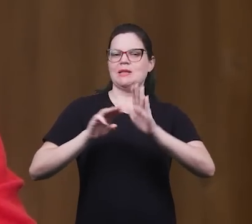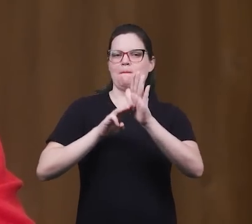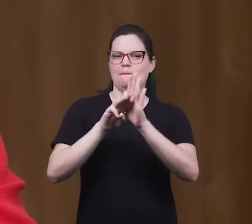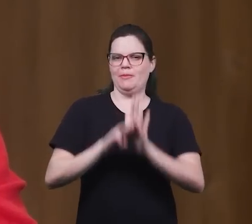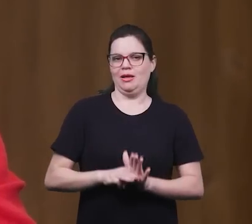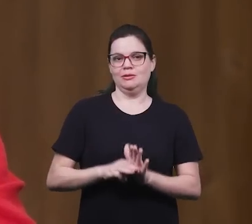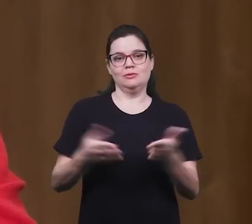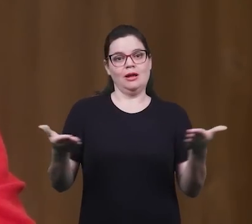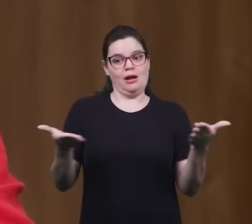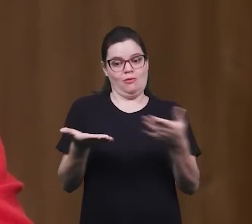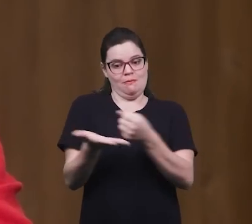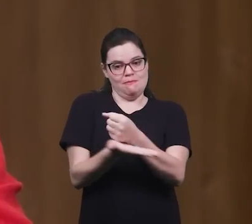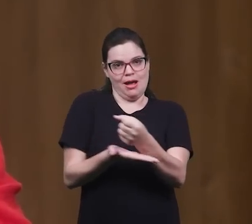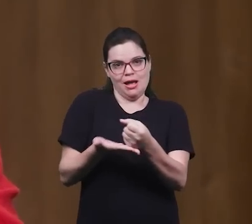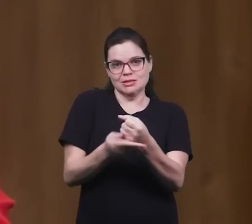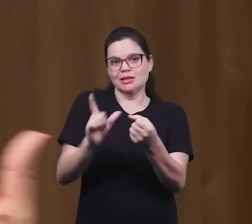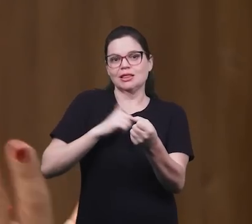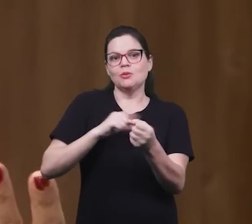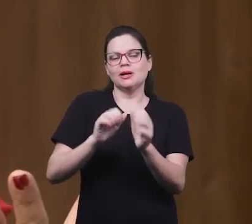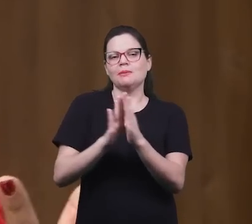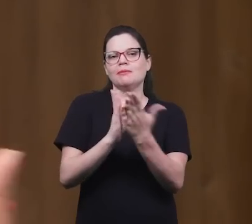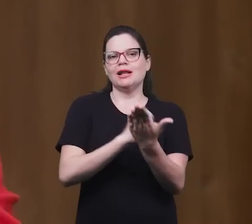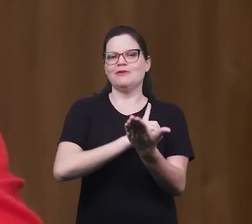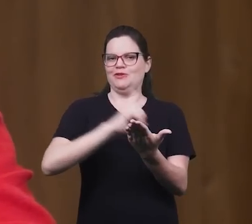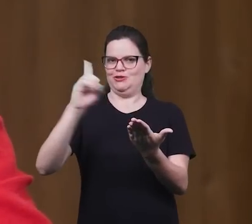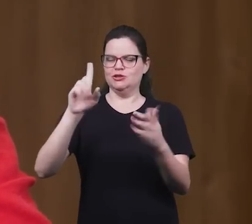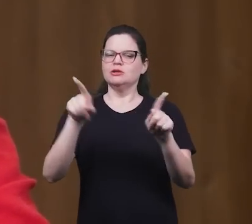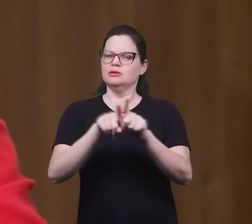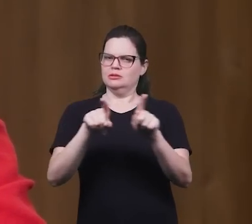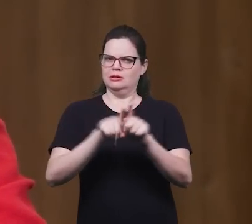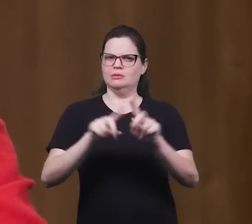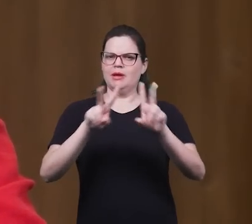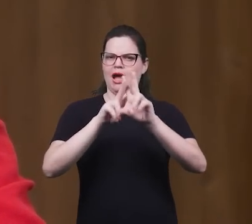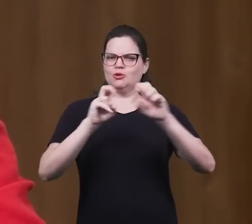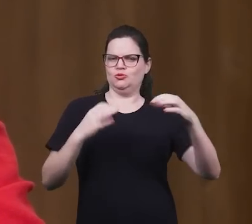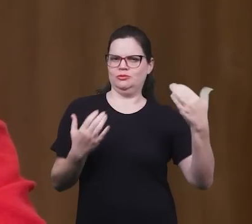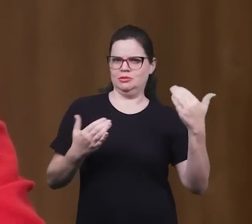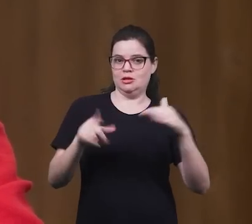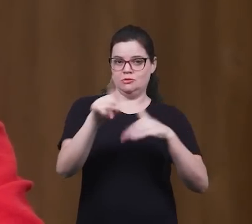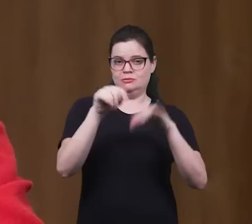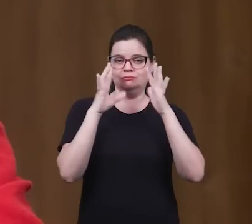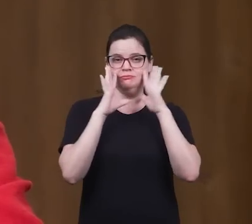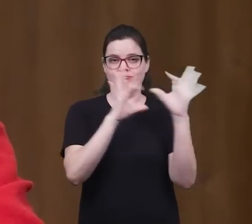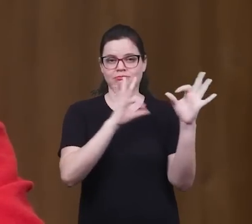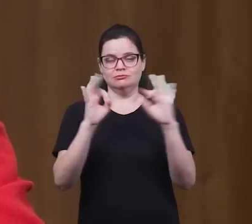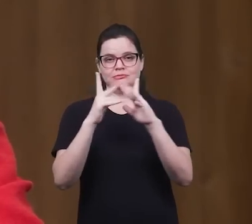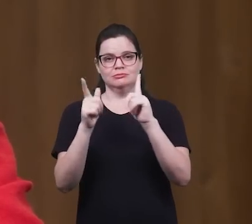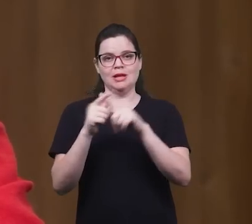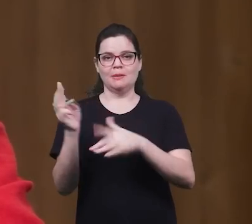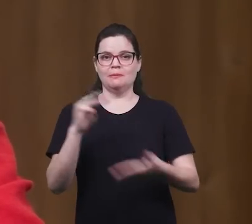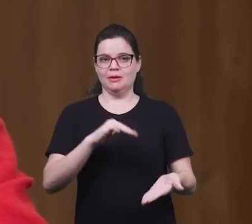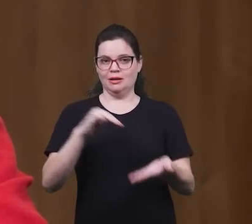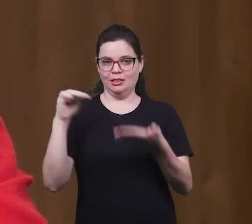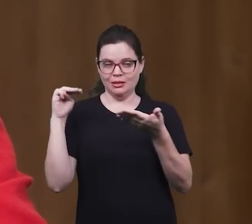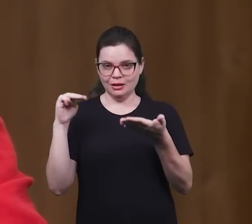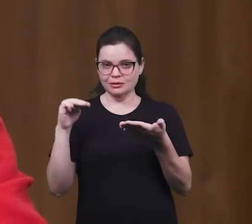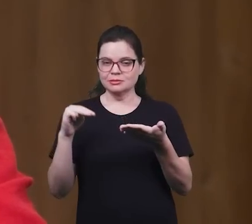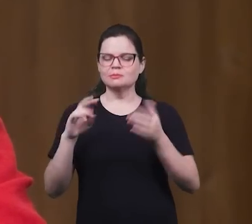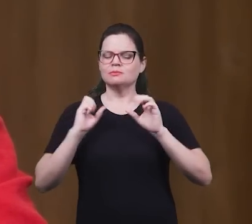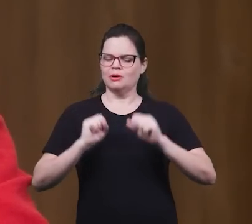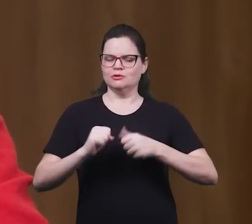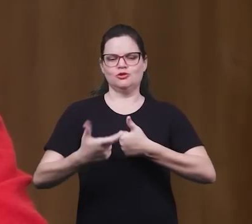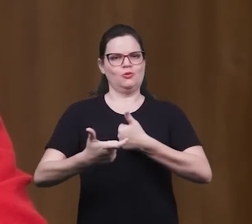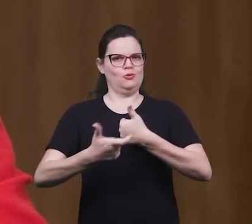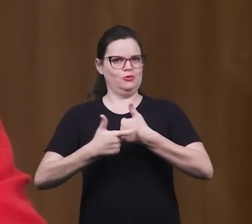base bíblica e científica. Você que nos acompanha no canal oficial da Igreja Cristã Maranata,